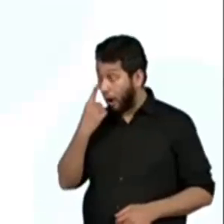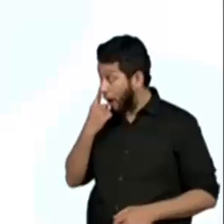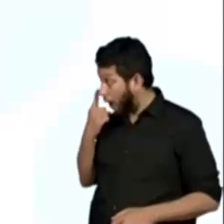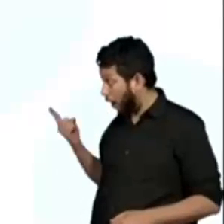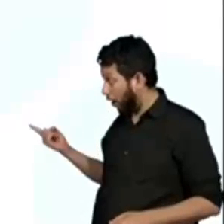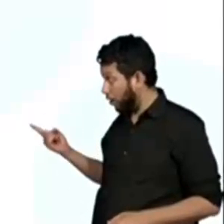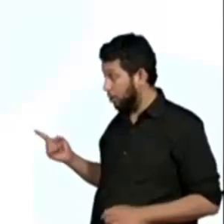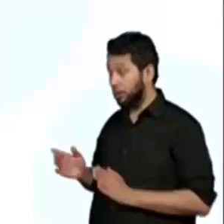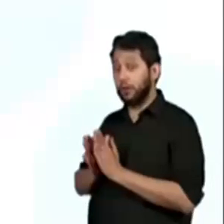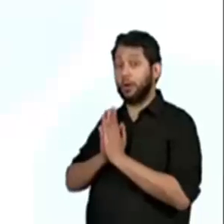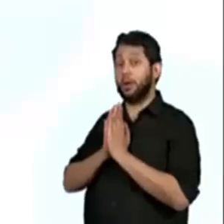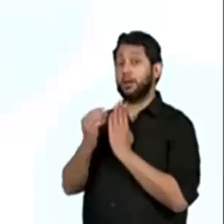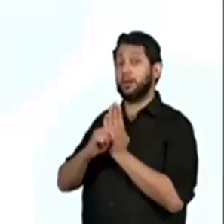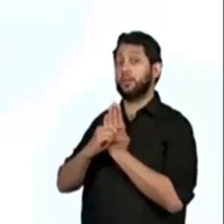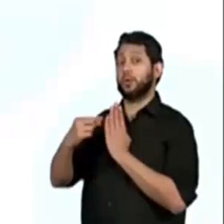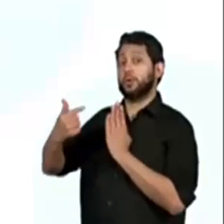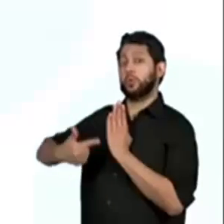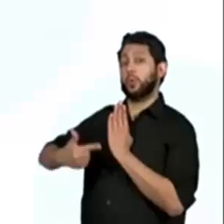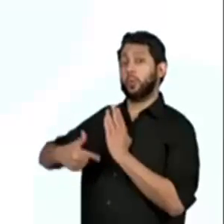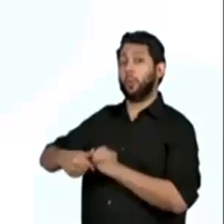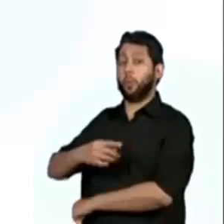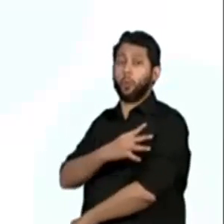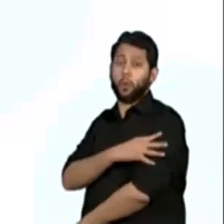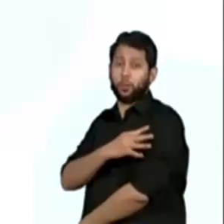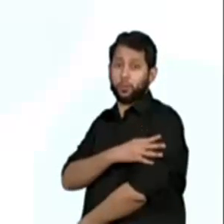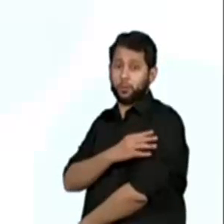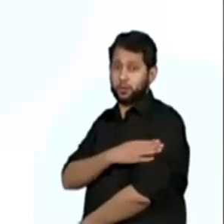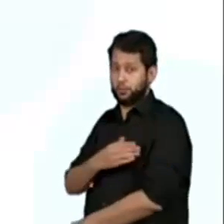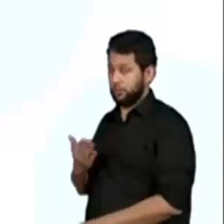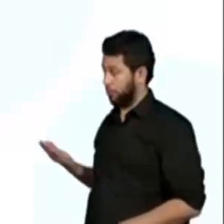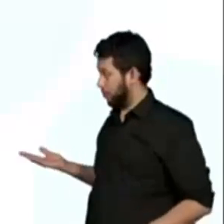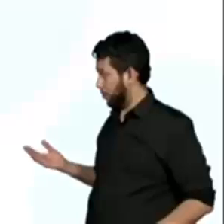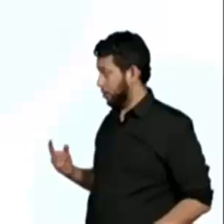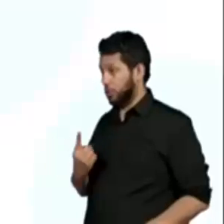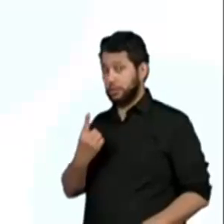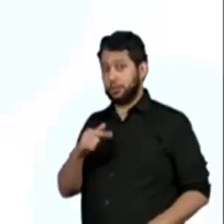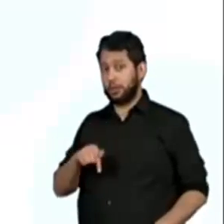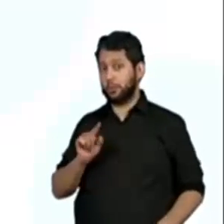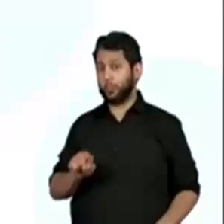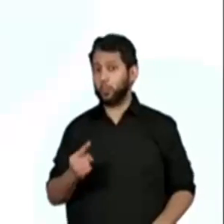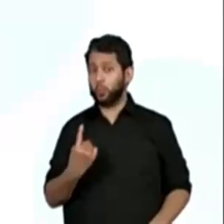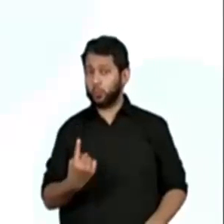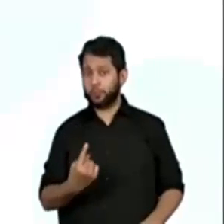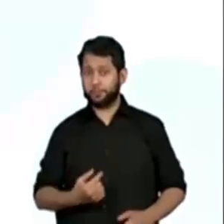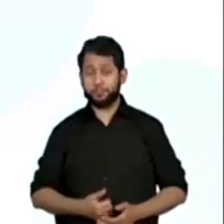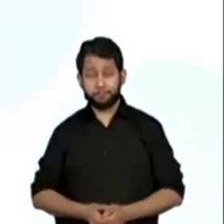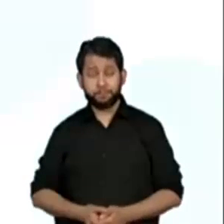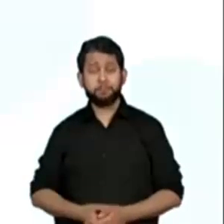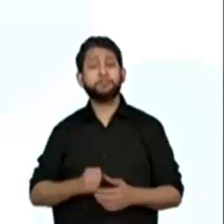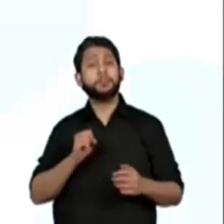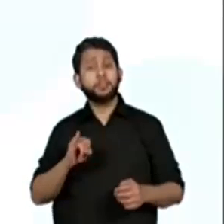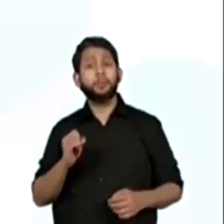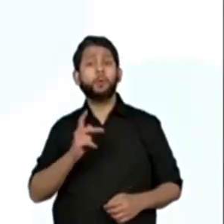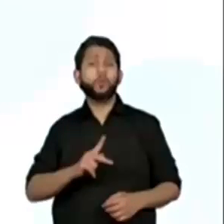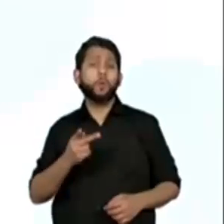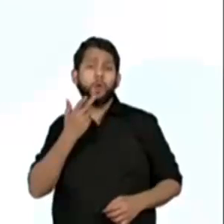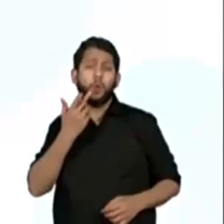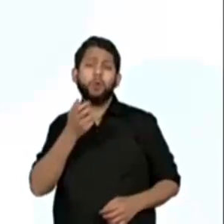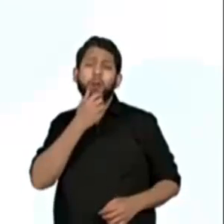2 e é a atividade 17.1. Se o professor da sala de aula